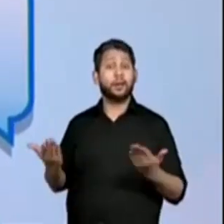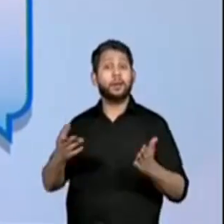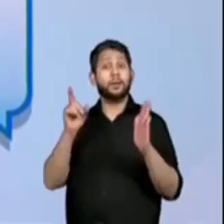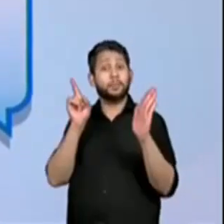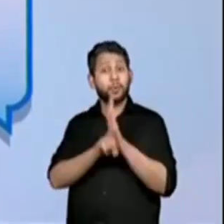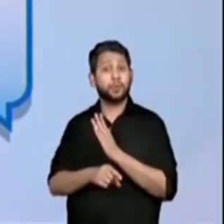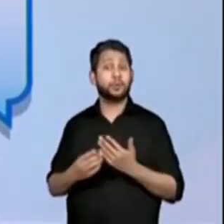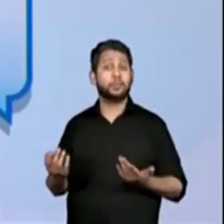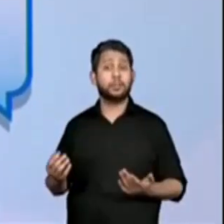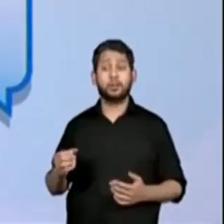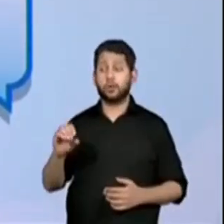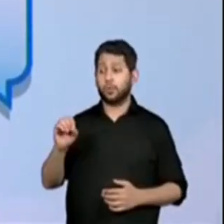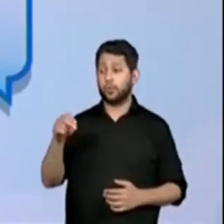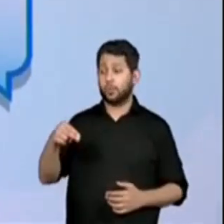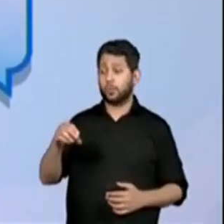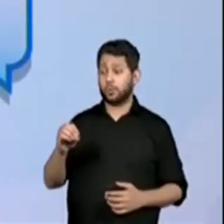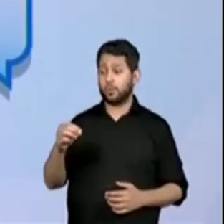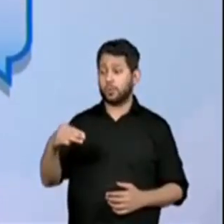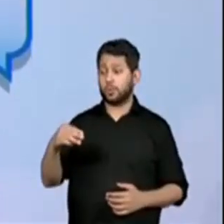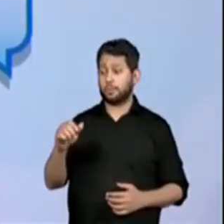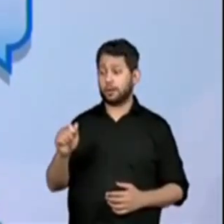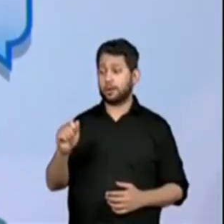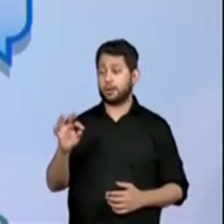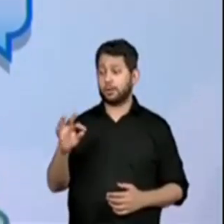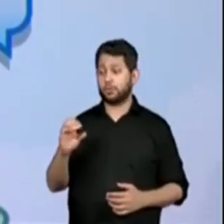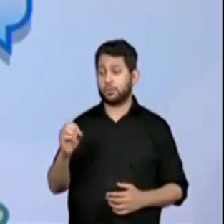é, o que é a onomatopeia?